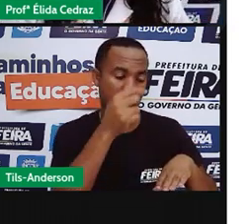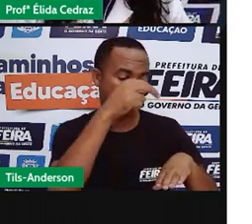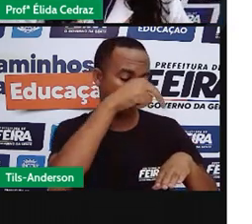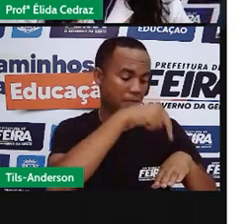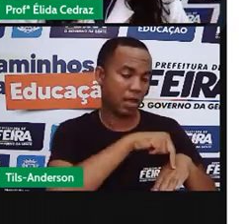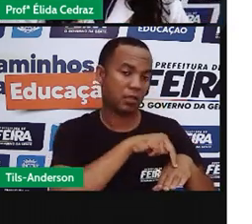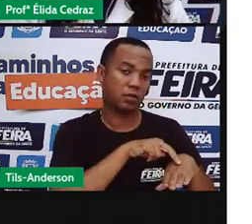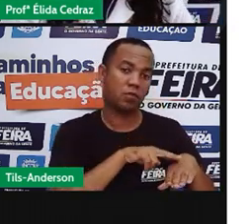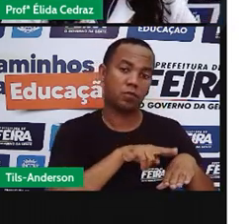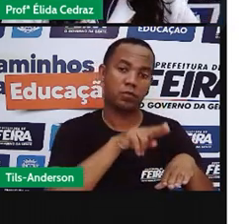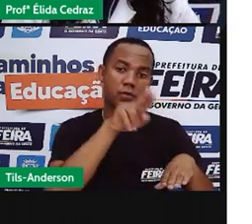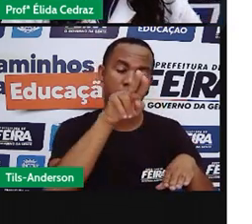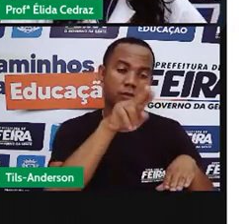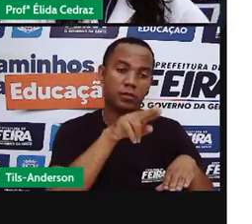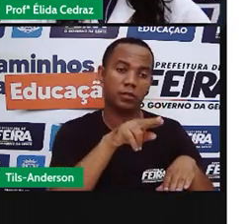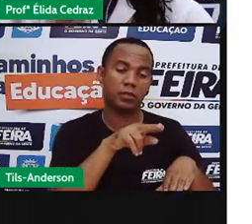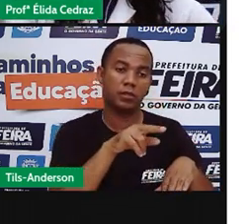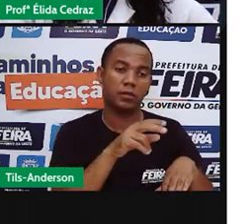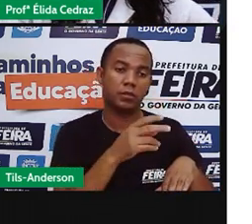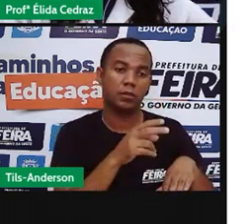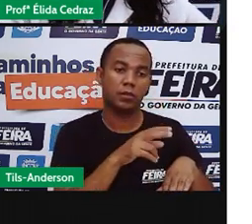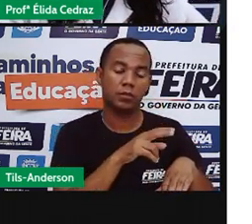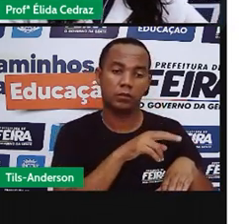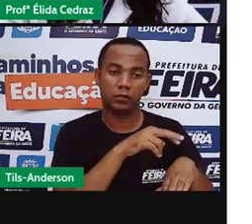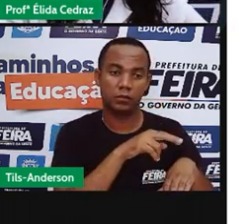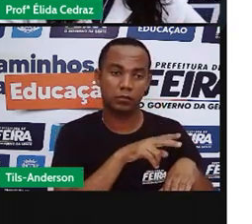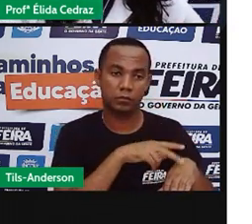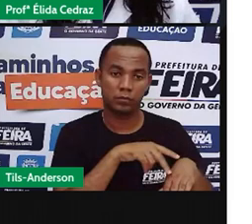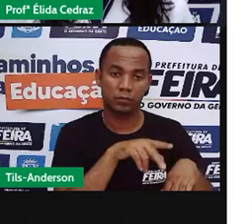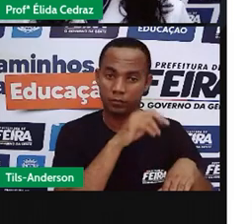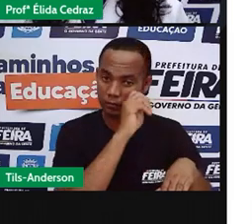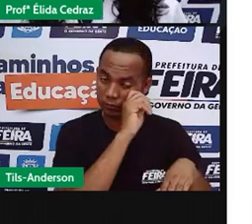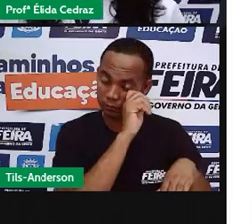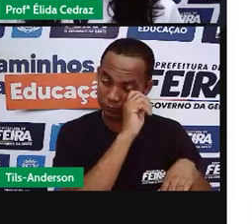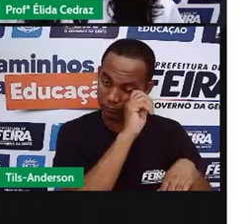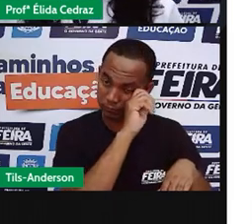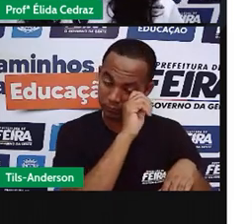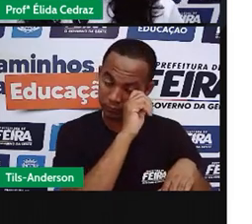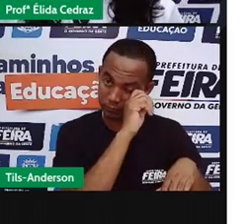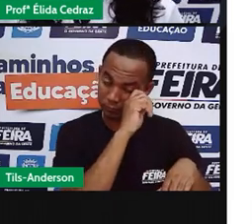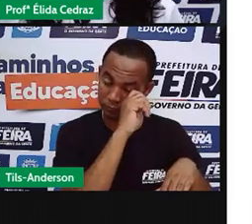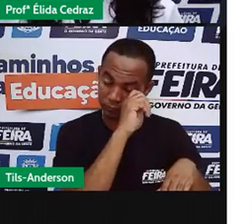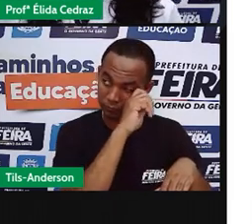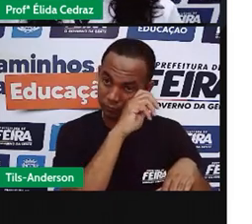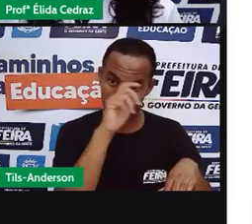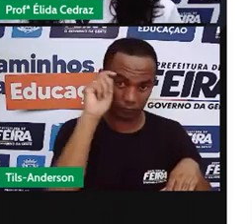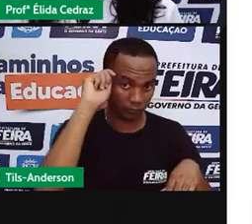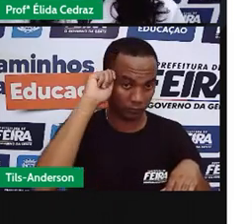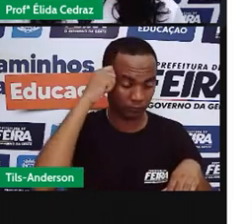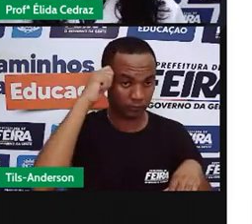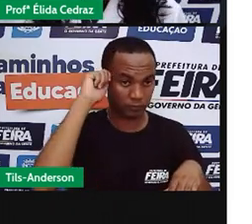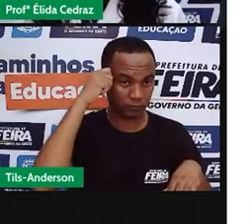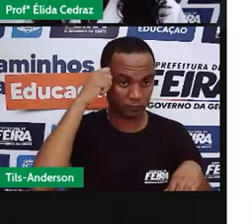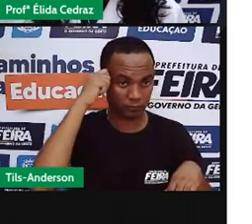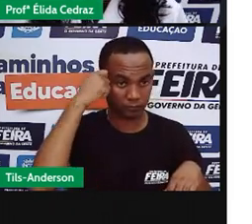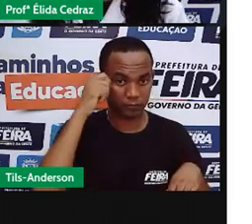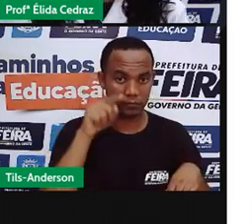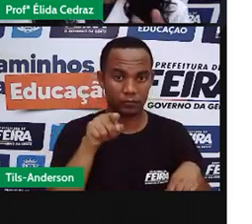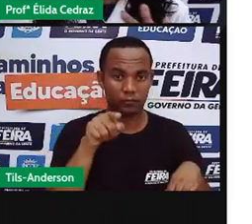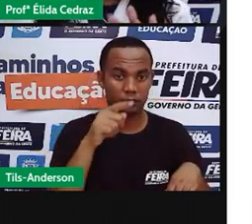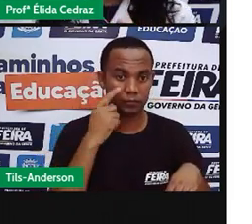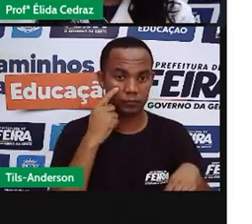a superfície pega, absorve. Pronto. Na superfície escura,